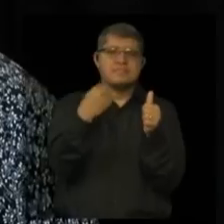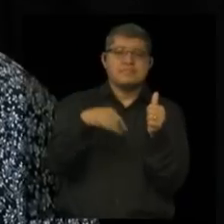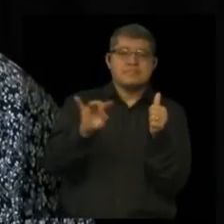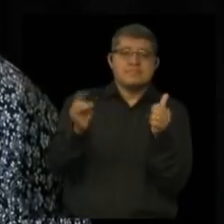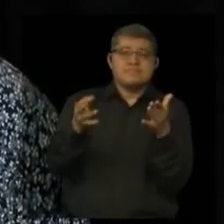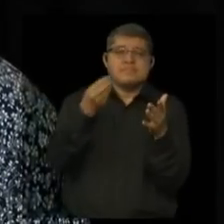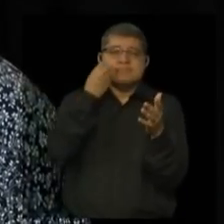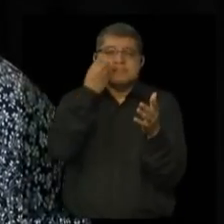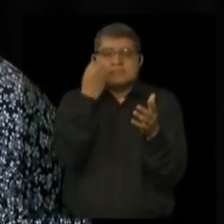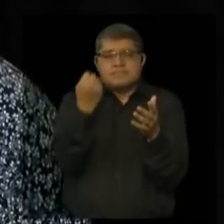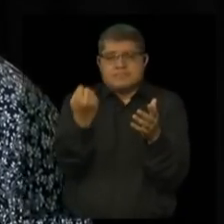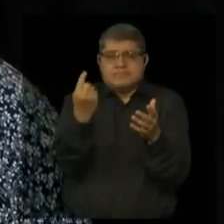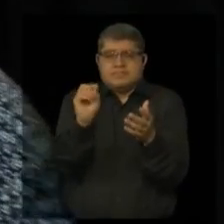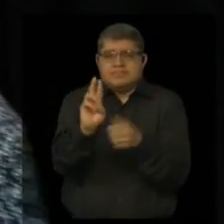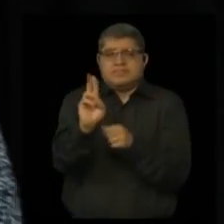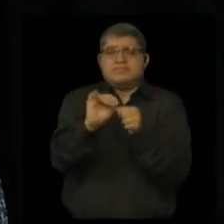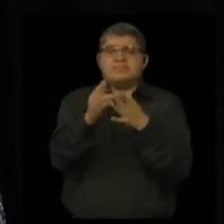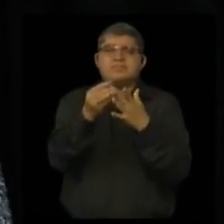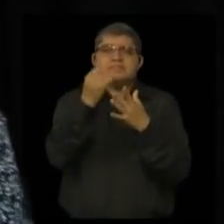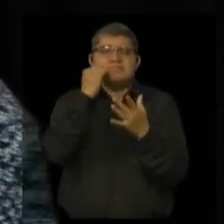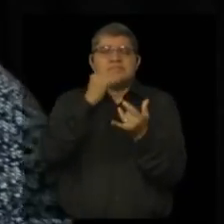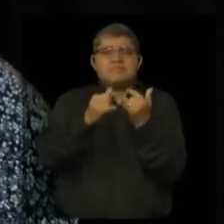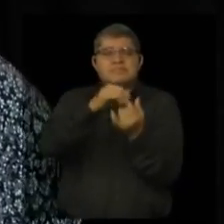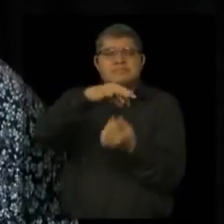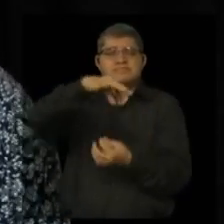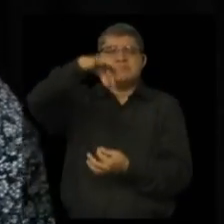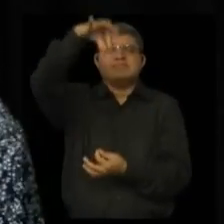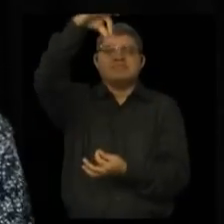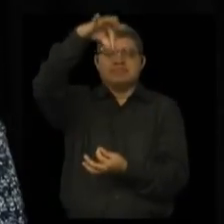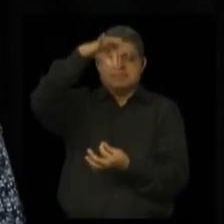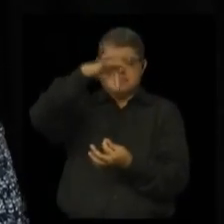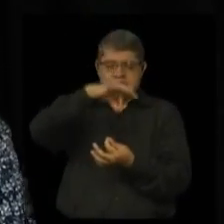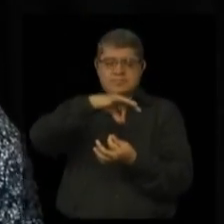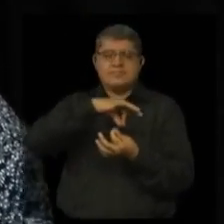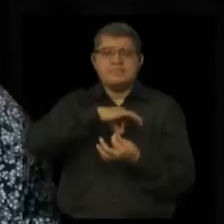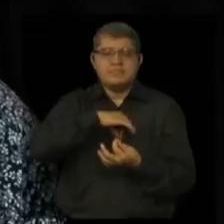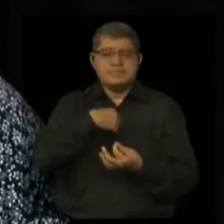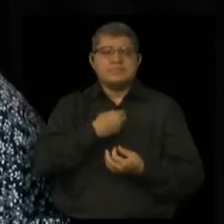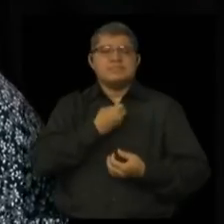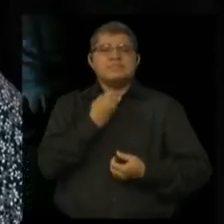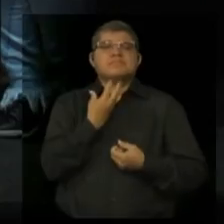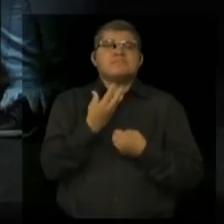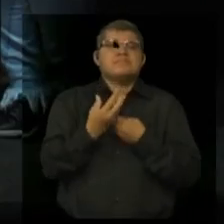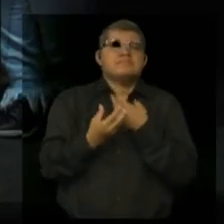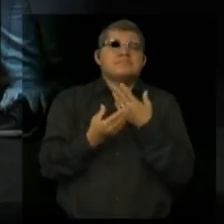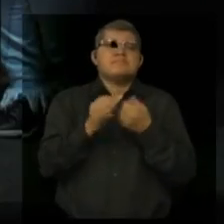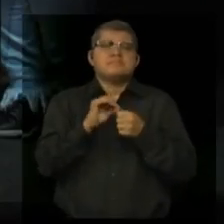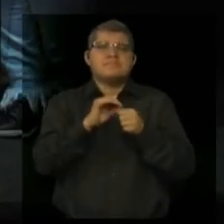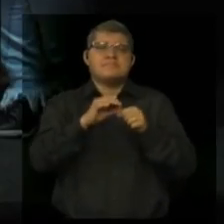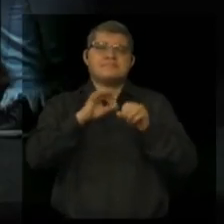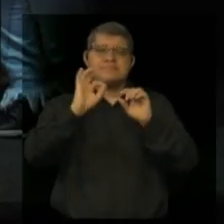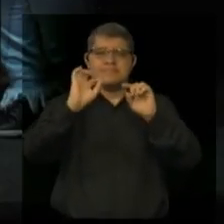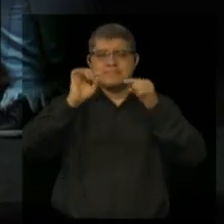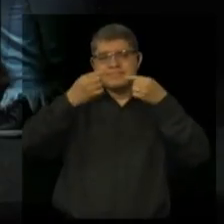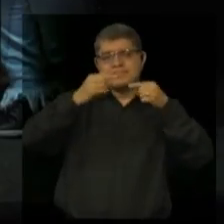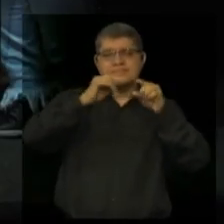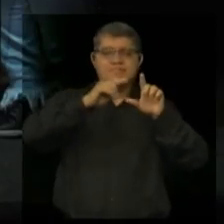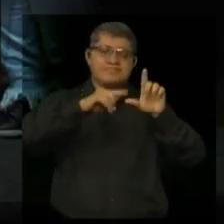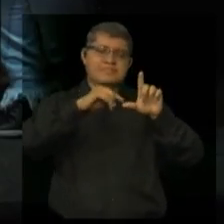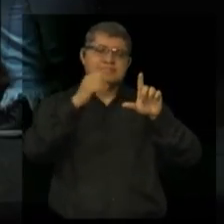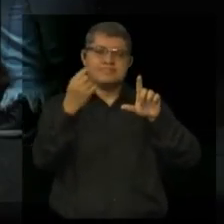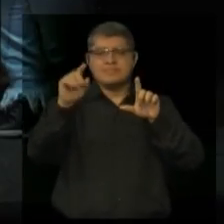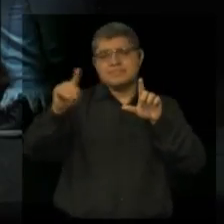Uma experiência, eu digo que espiritual, né? Porque, na realidade, eu sou um poeta que faço música, né? E